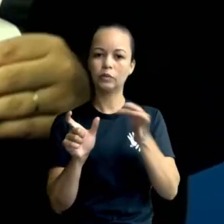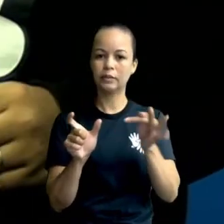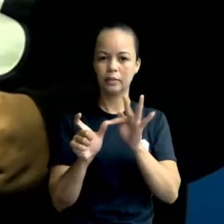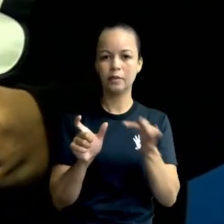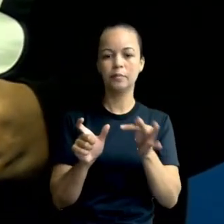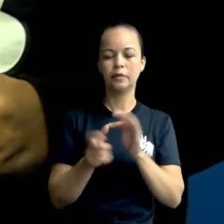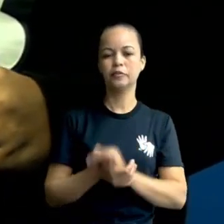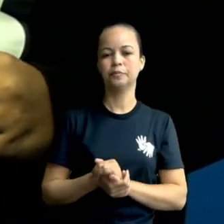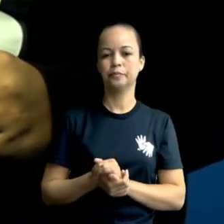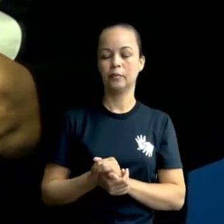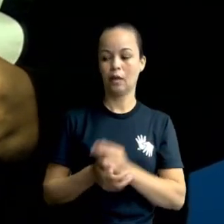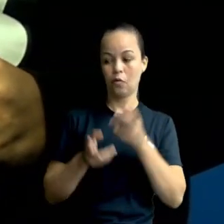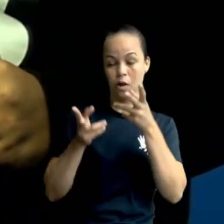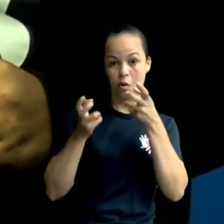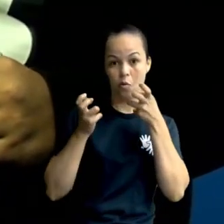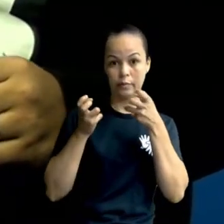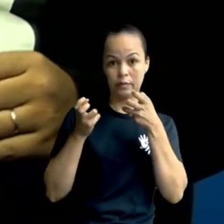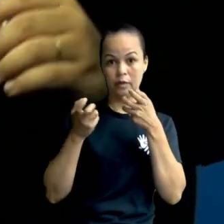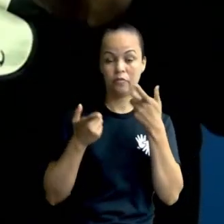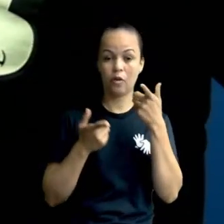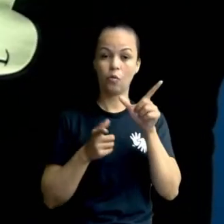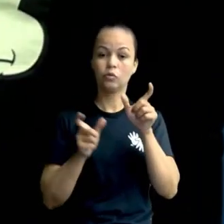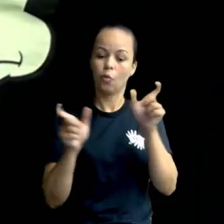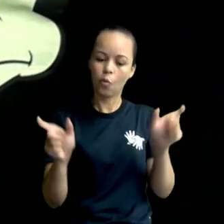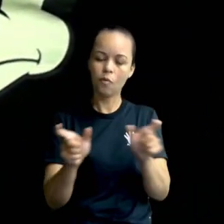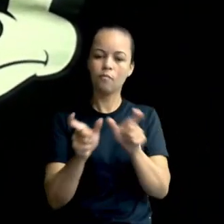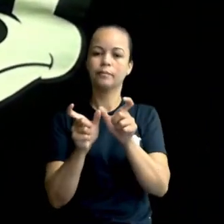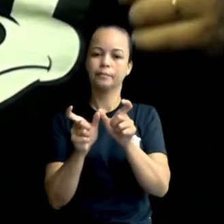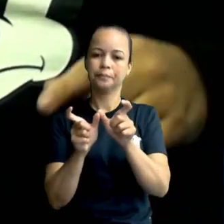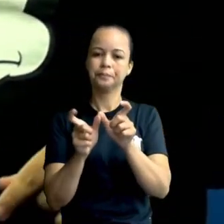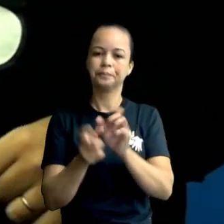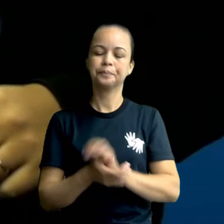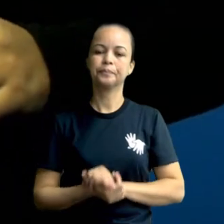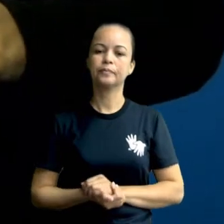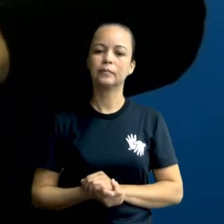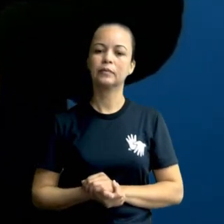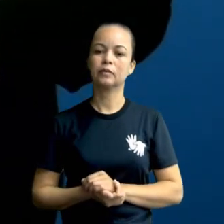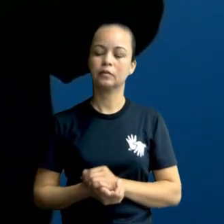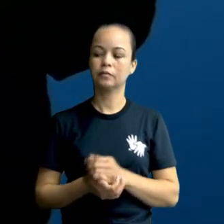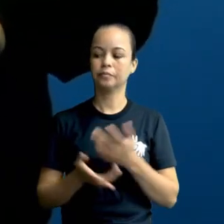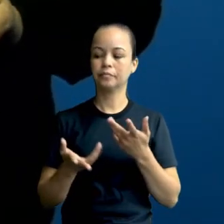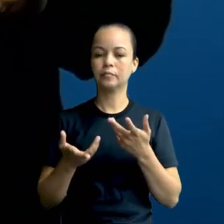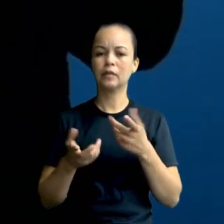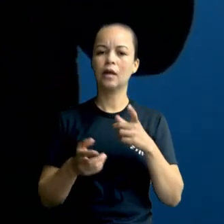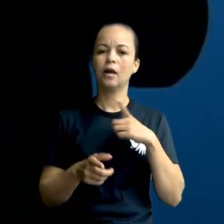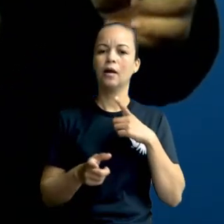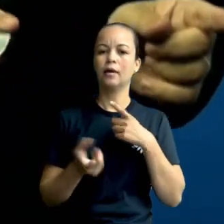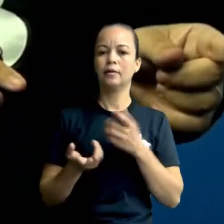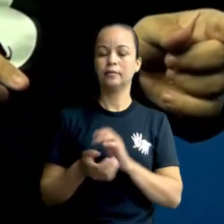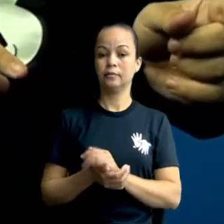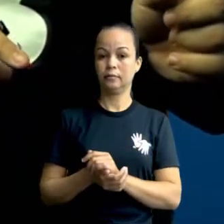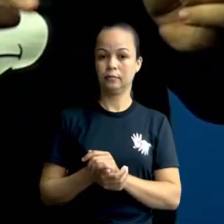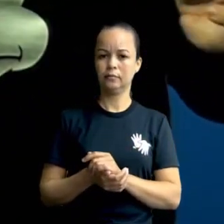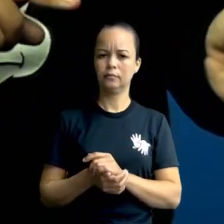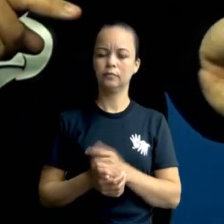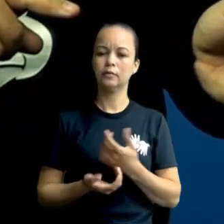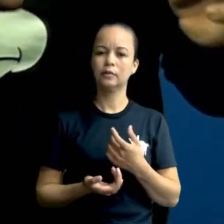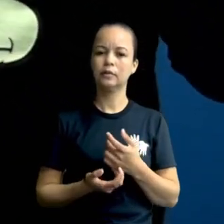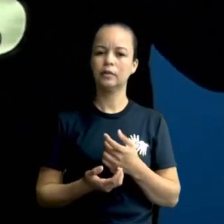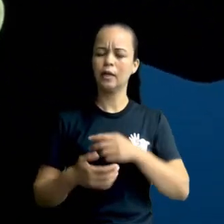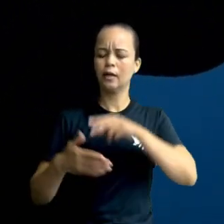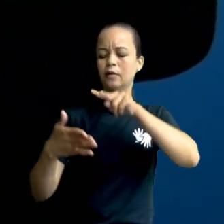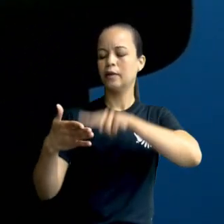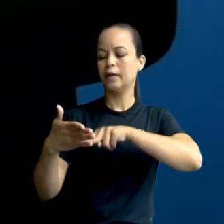né? Agora veja como aqui há um tempo composto, né? Ou seja,